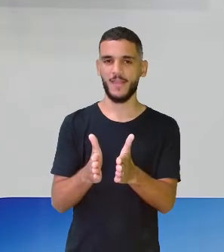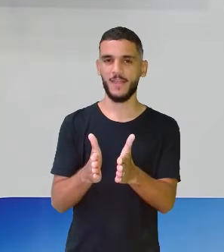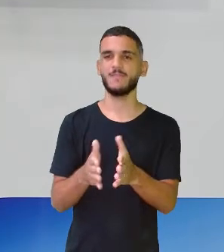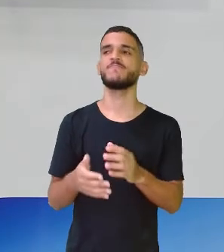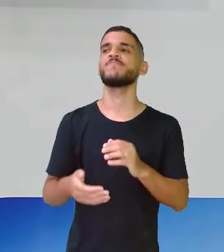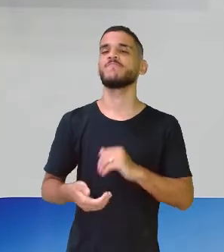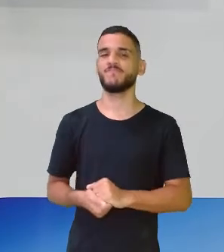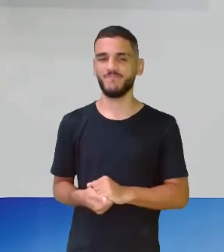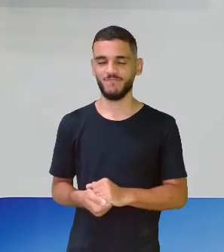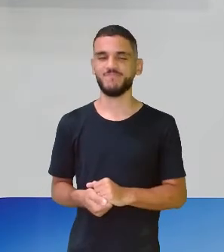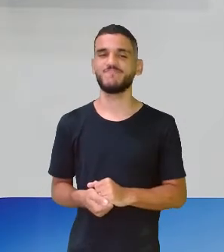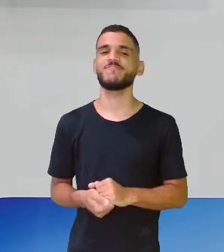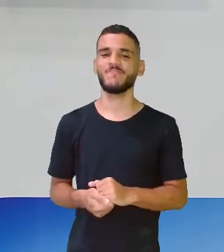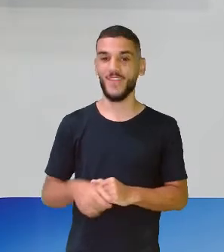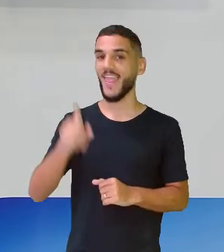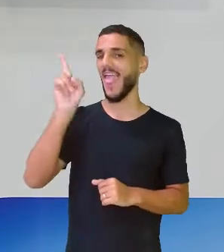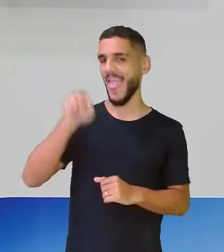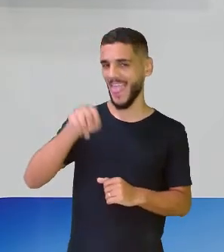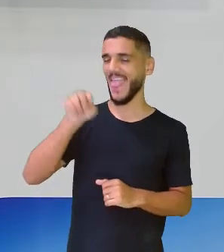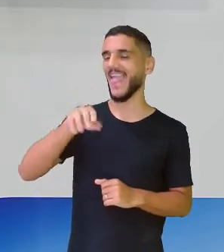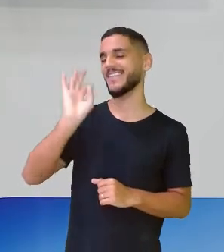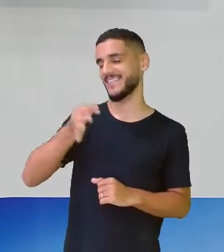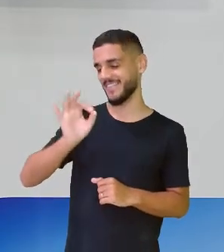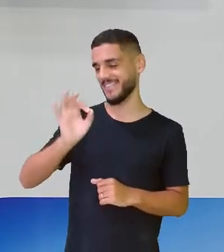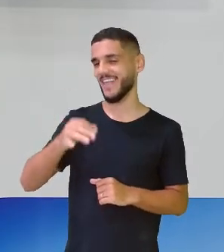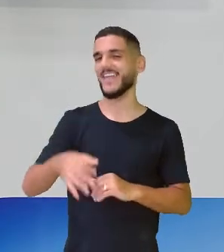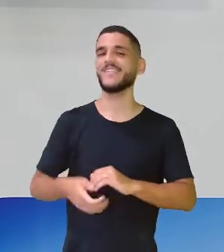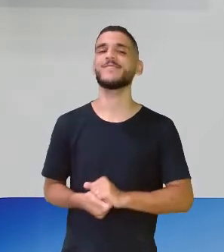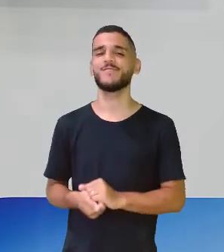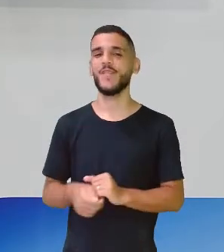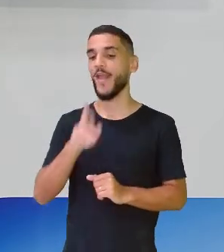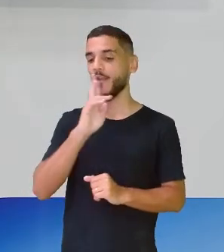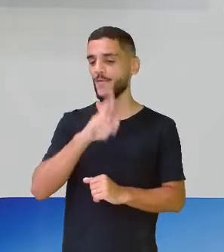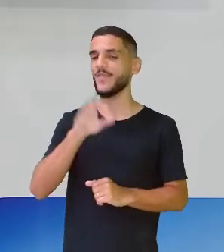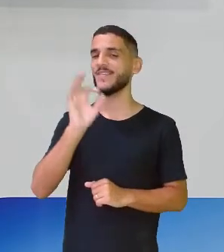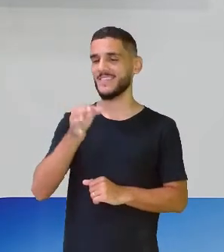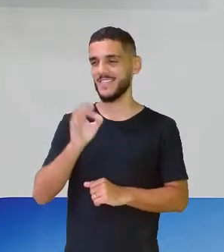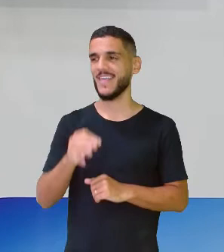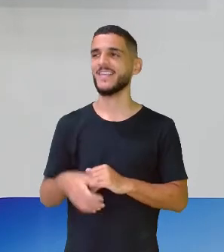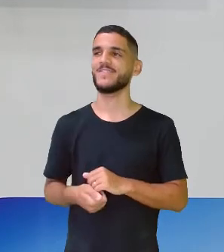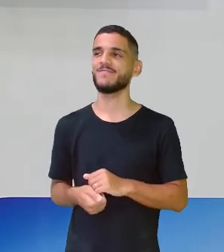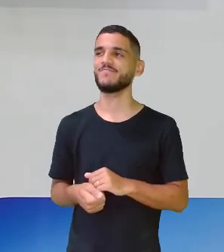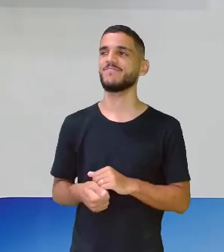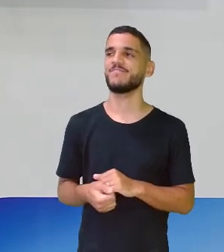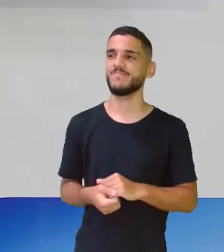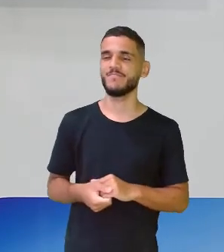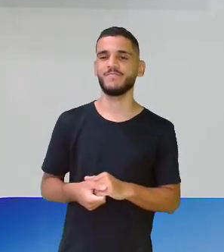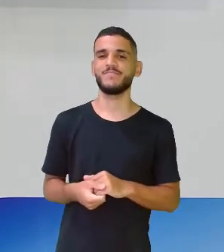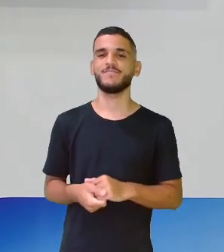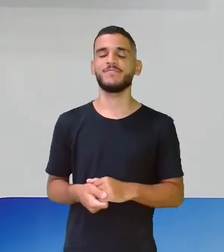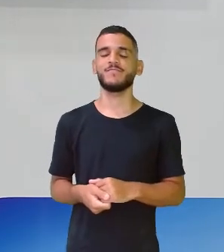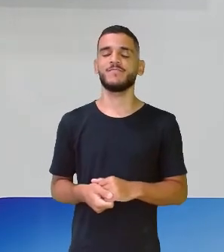da história, Uhum. ele era um peixinho, o Aquiles está certo. Ele era um